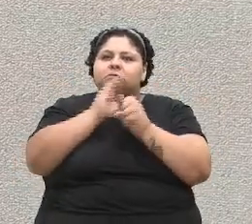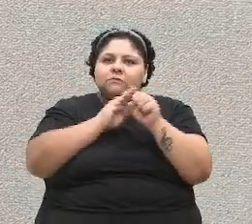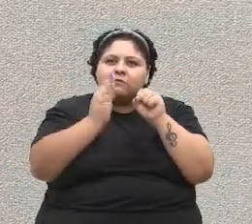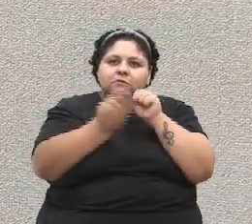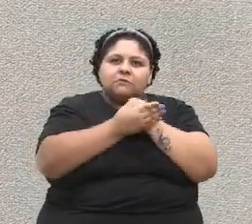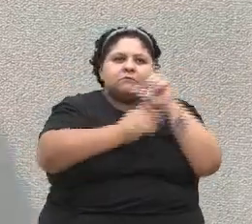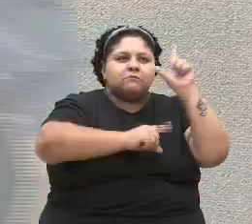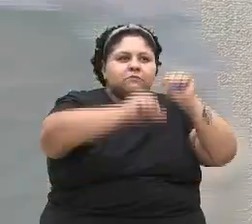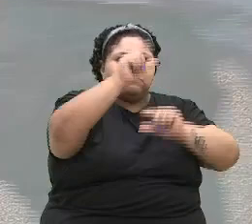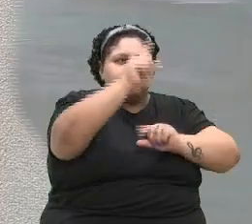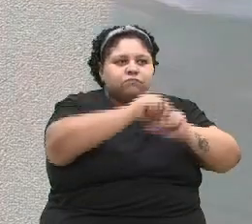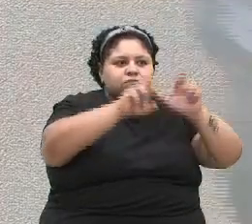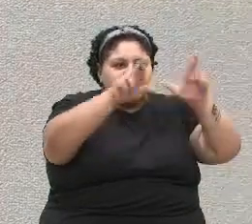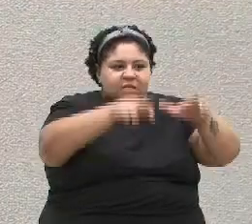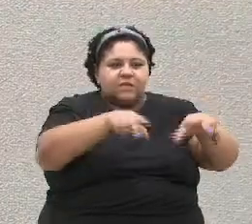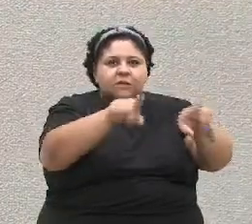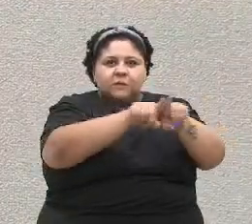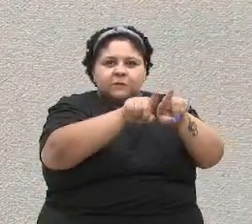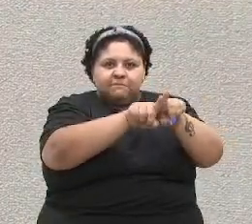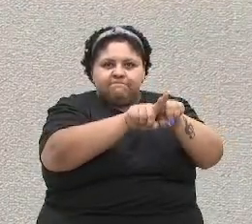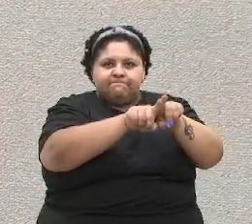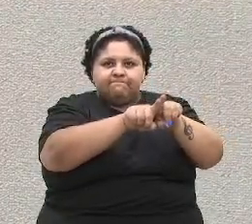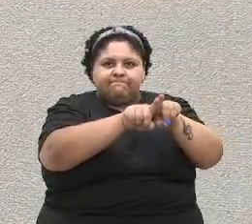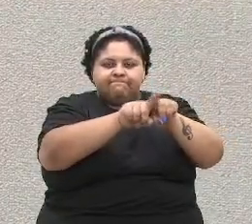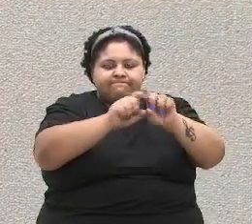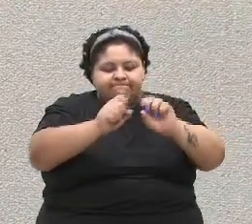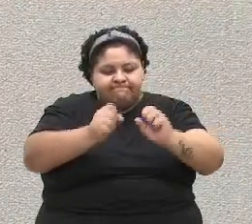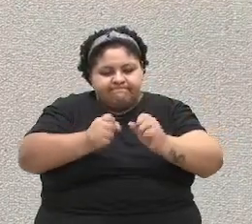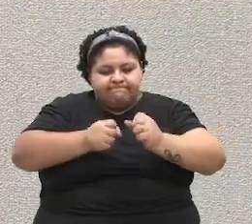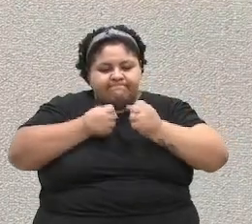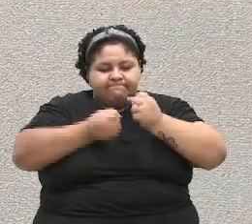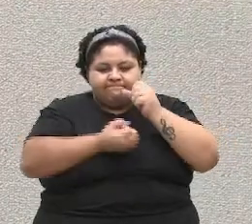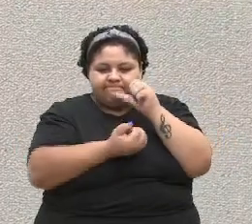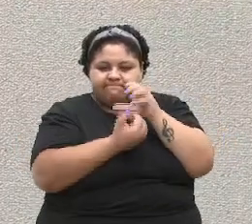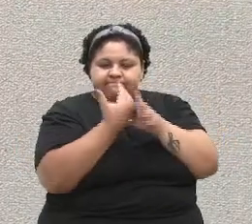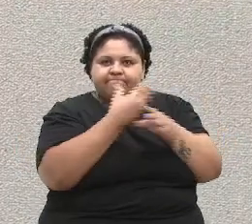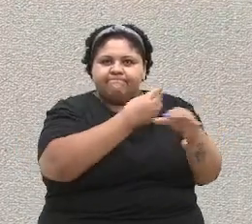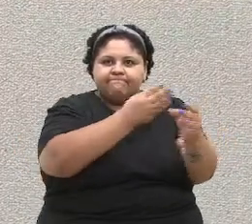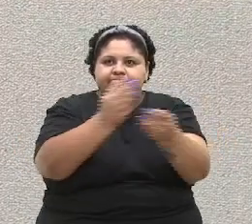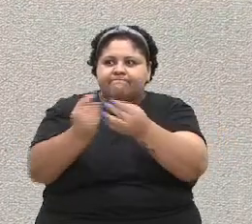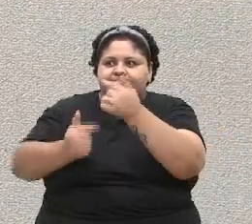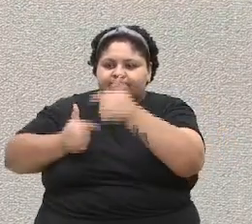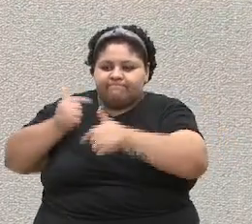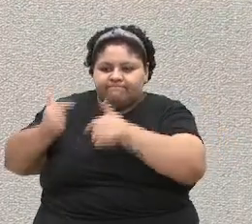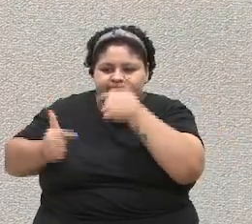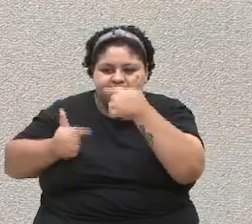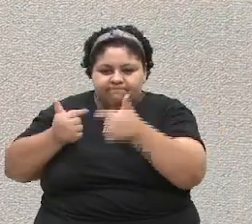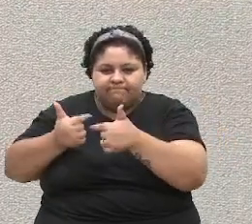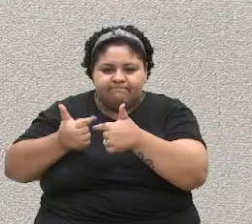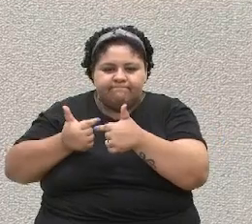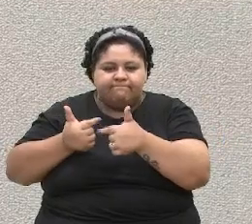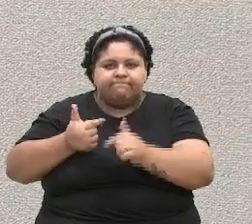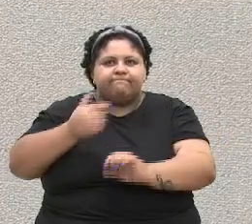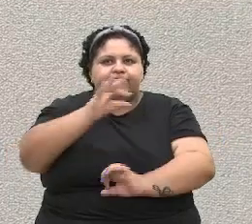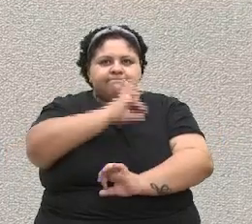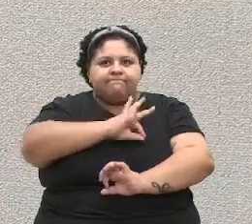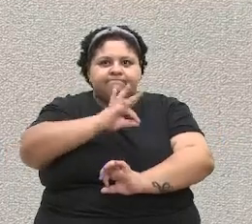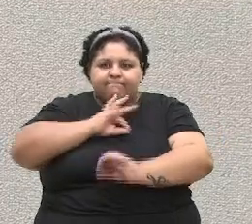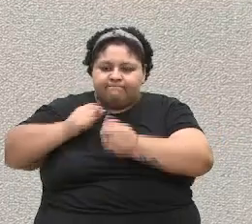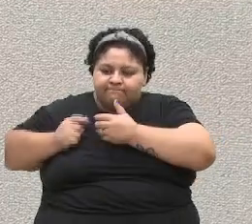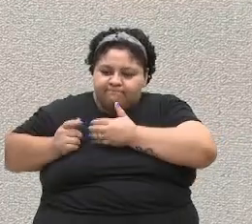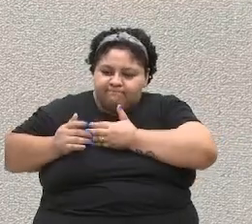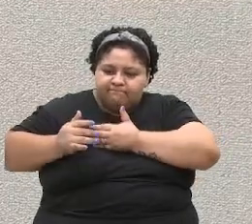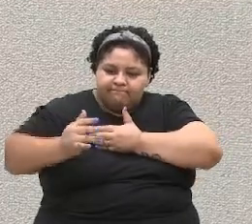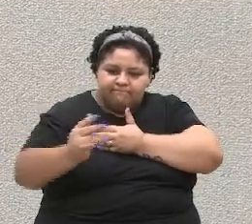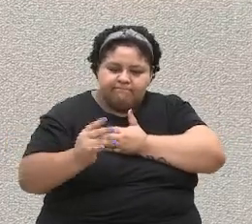pela região Cruzeiro. Ele gerou muito emprego e renda ao longo